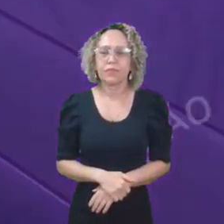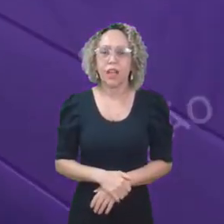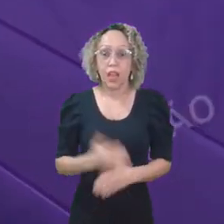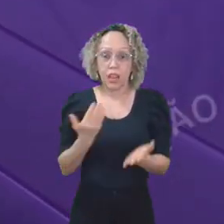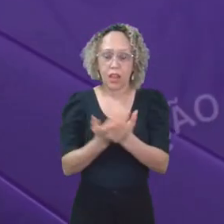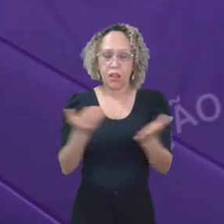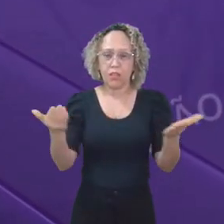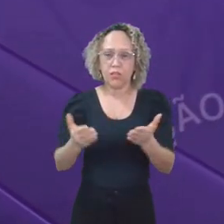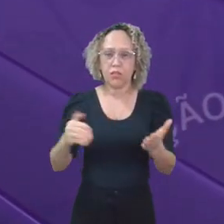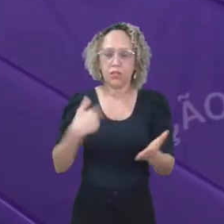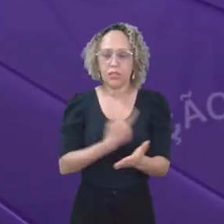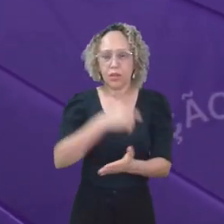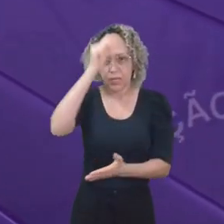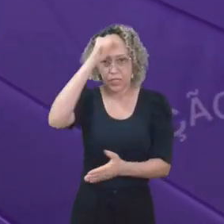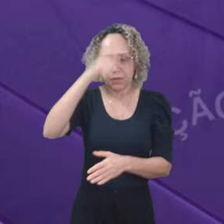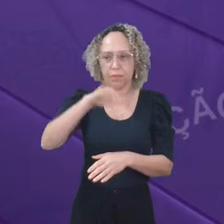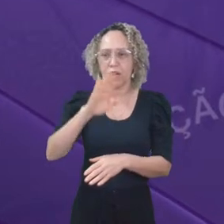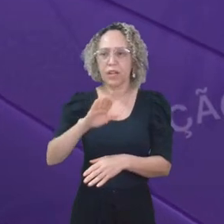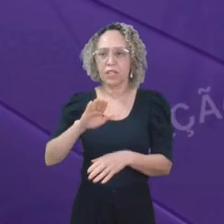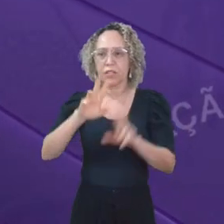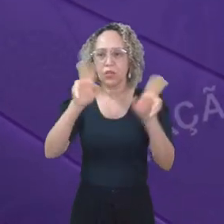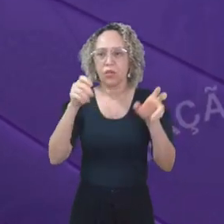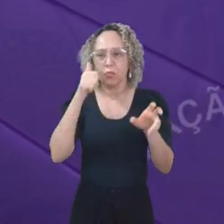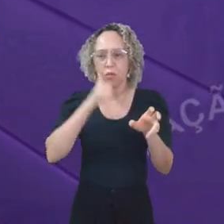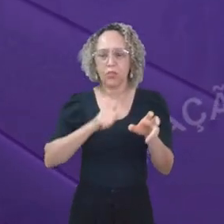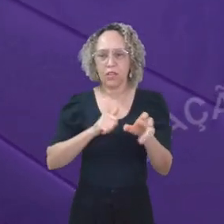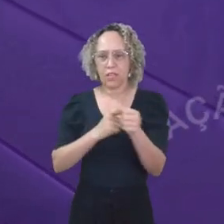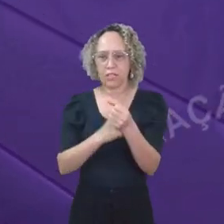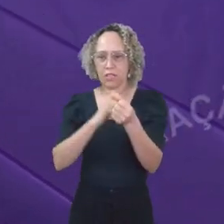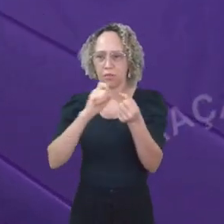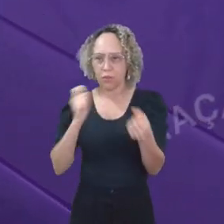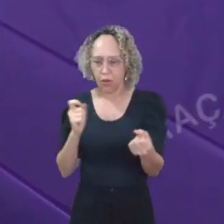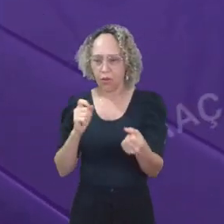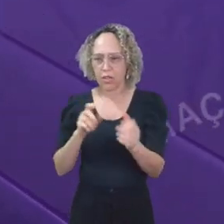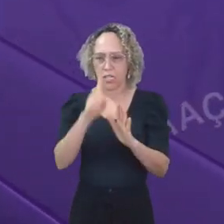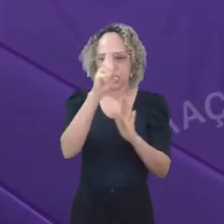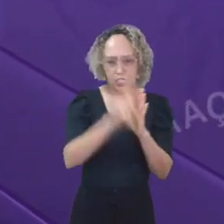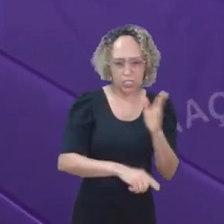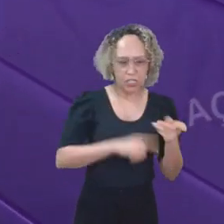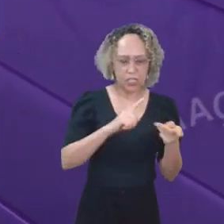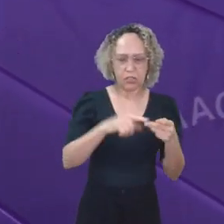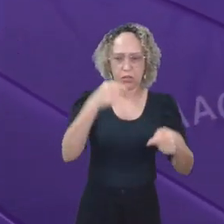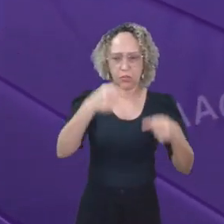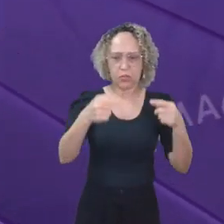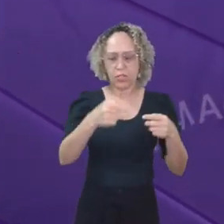Na aula de hoje, aprendemos mais sobre mulheres quilombolas, direitos e políticas